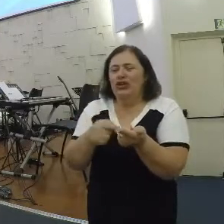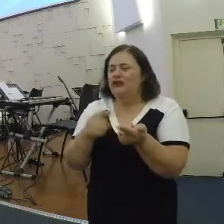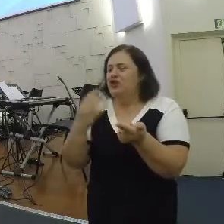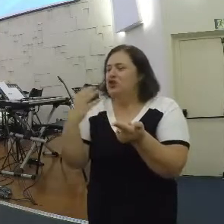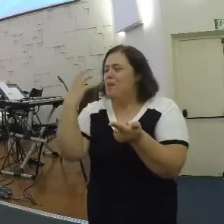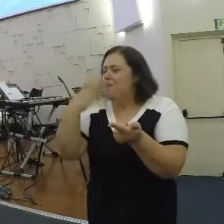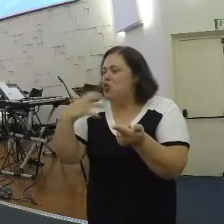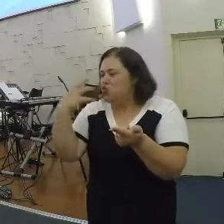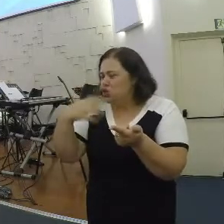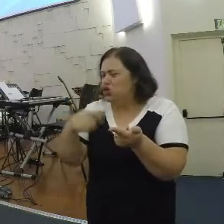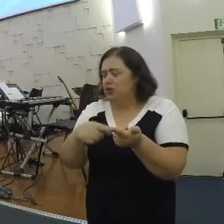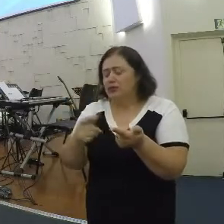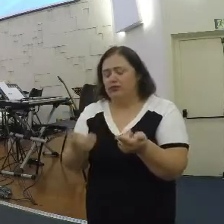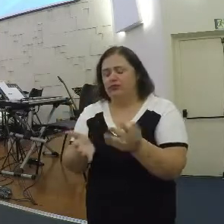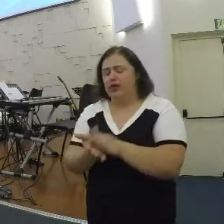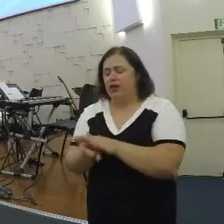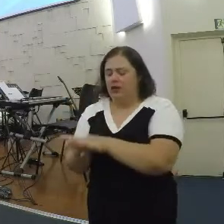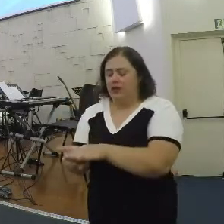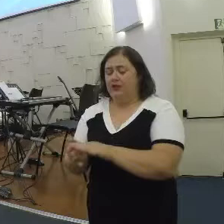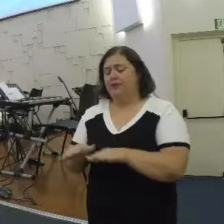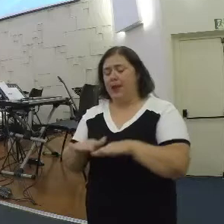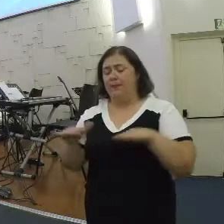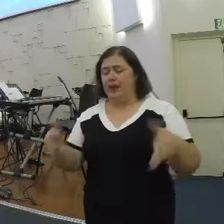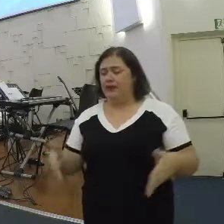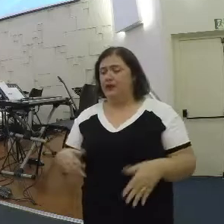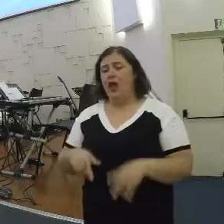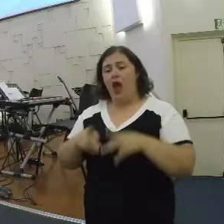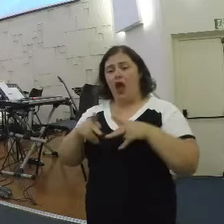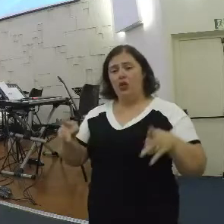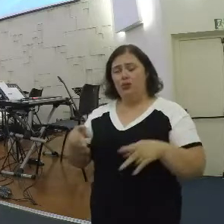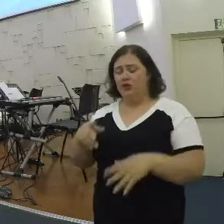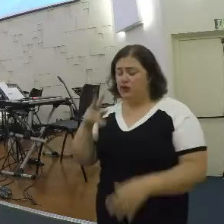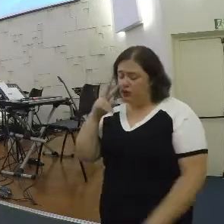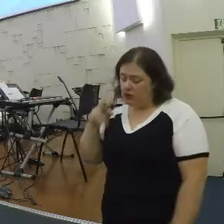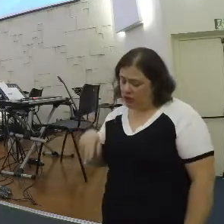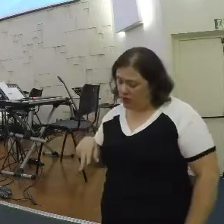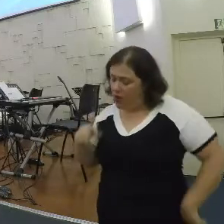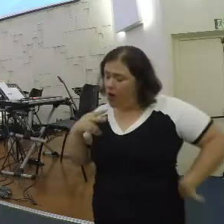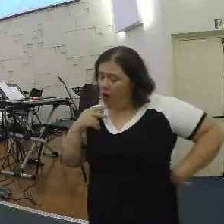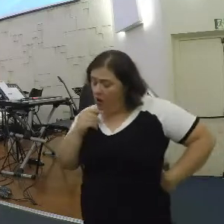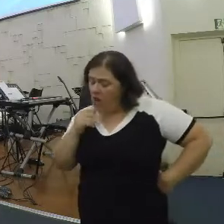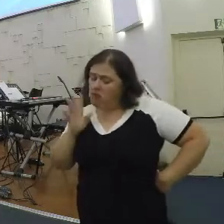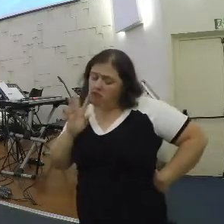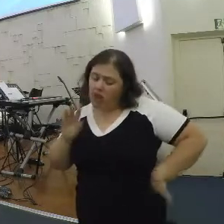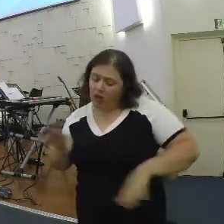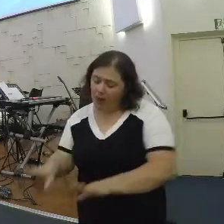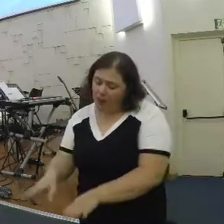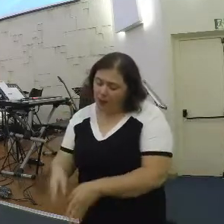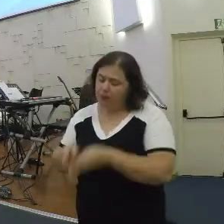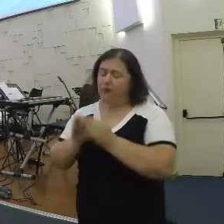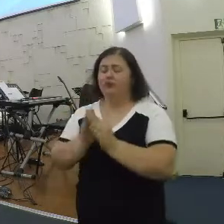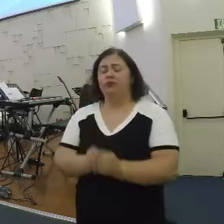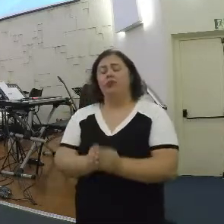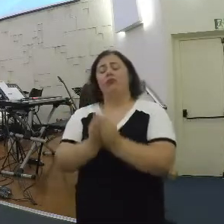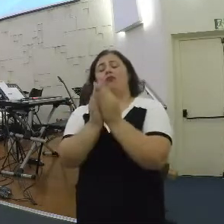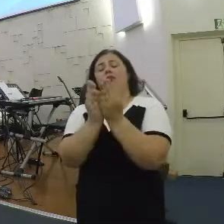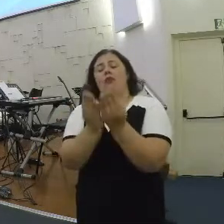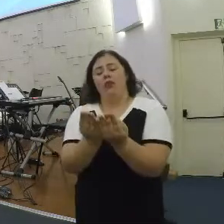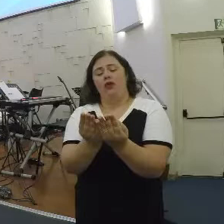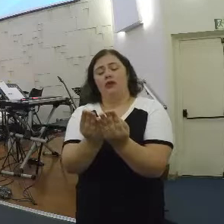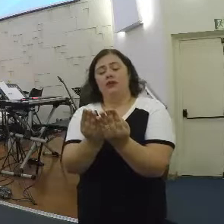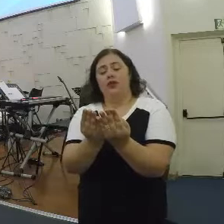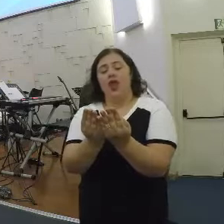sobre a mesa, e o professor pegou aquele cantor cristão e começou a cantar um hino. E eu pensei, né, alguma